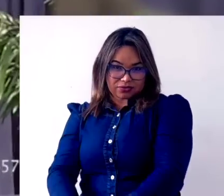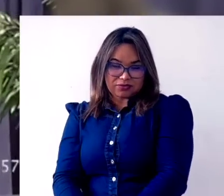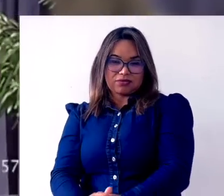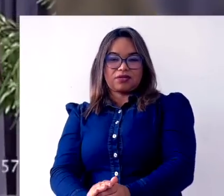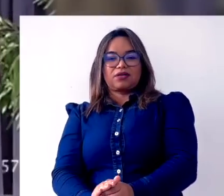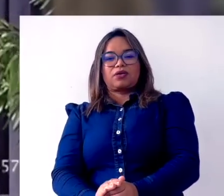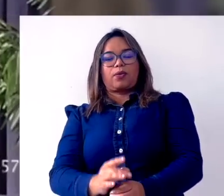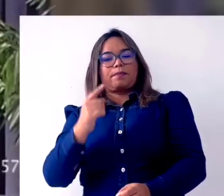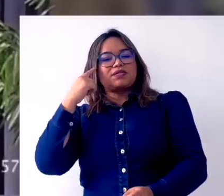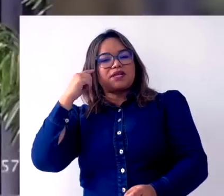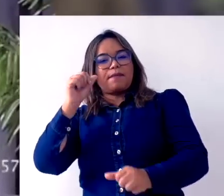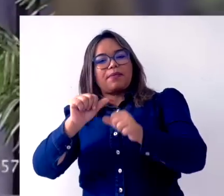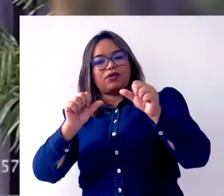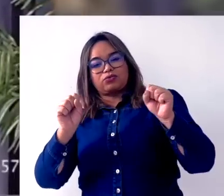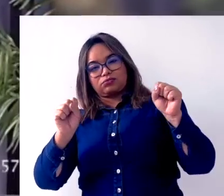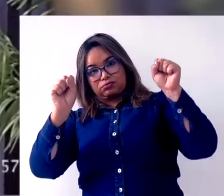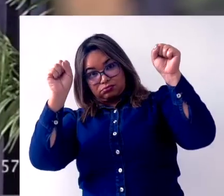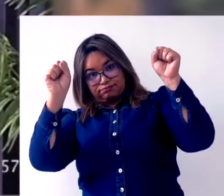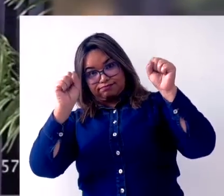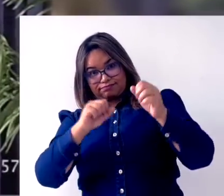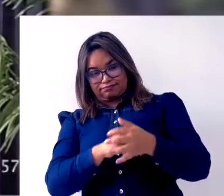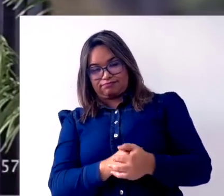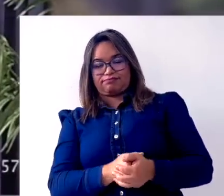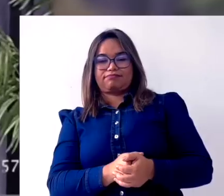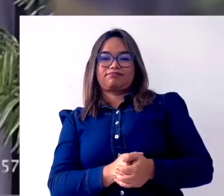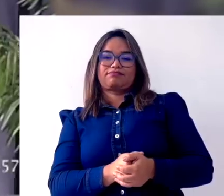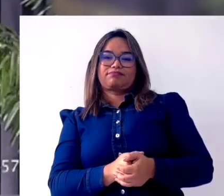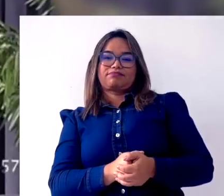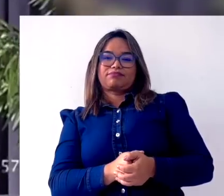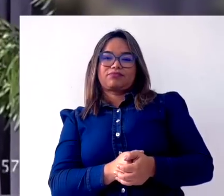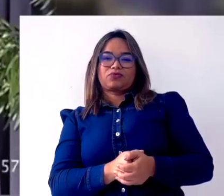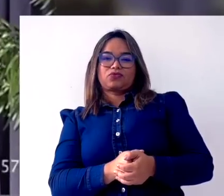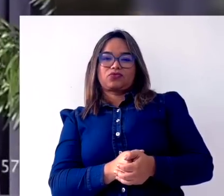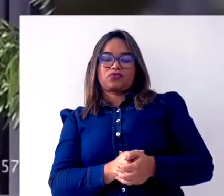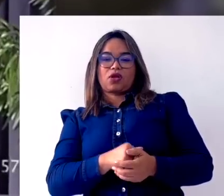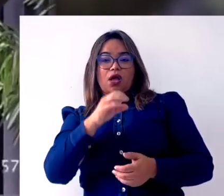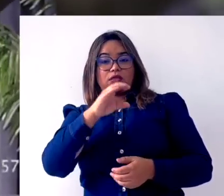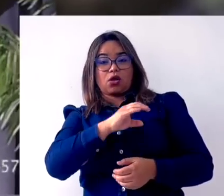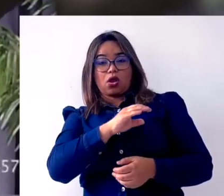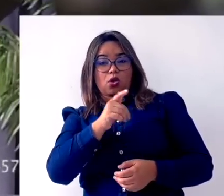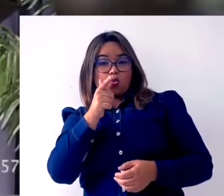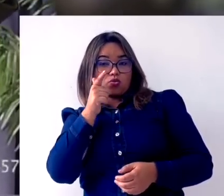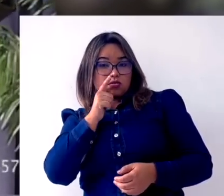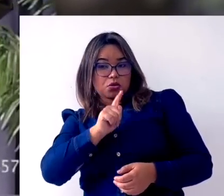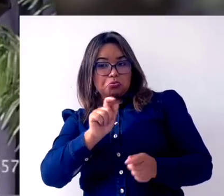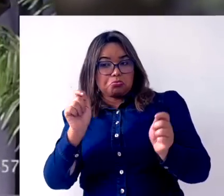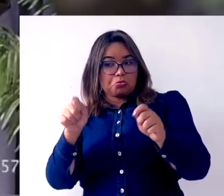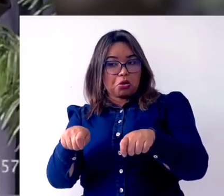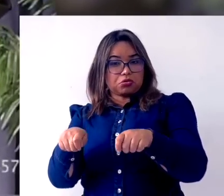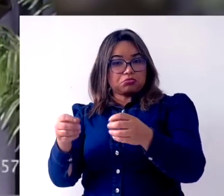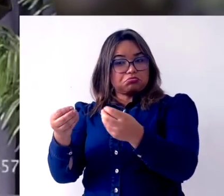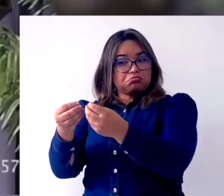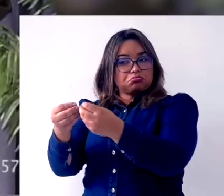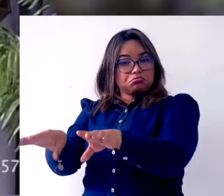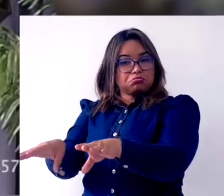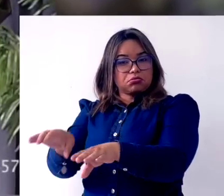e ele certamente fez isso, uma vez que ele tinha conseguido isso, o comunismo poderia ser eliminado. E ele foi dissipado. E quem